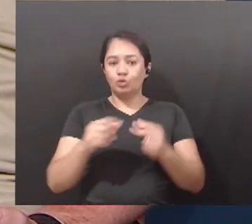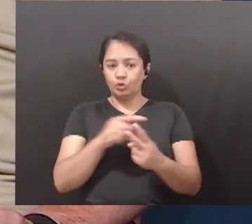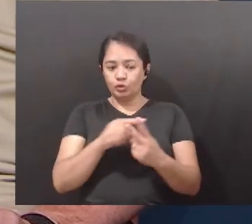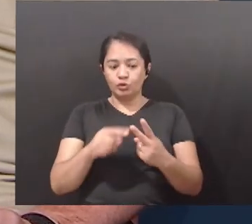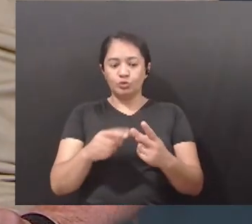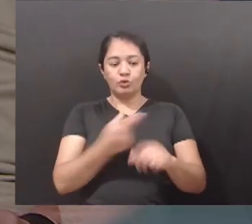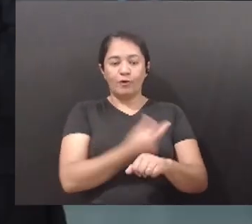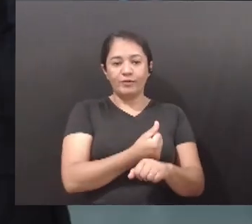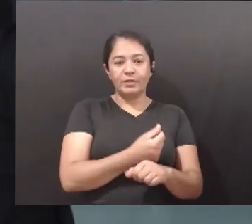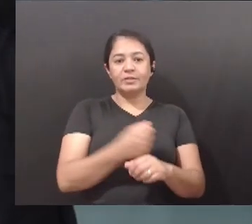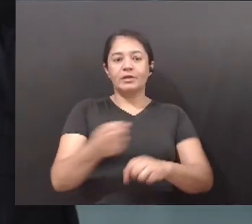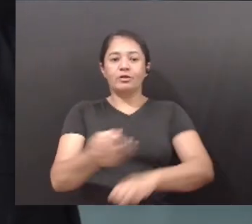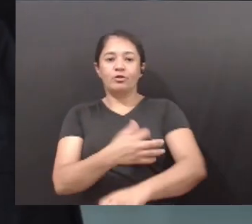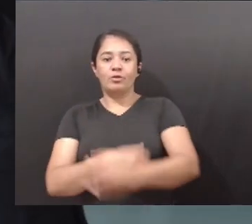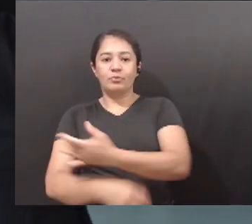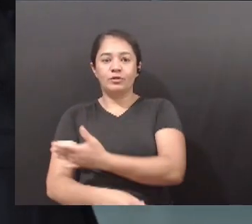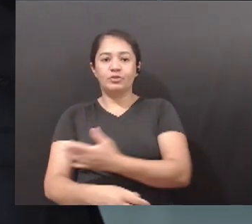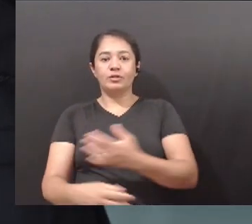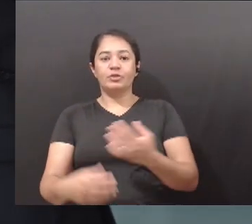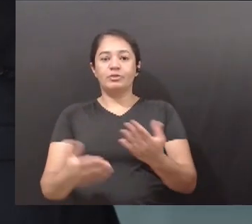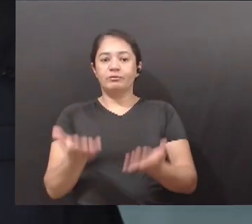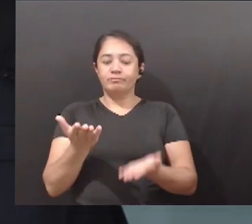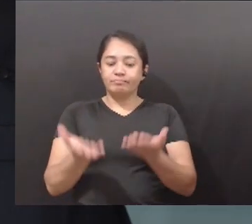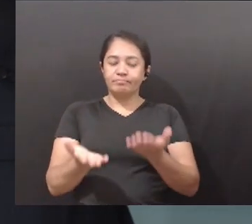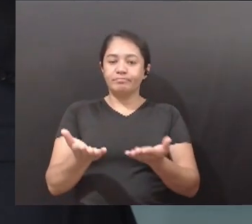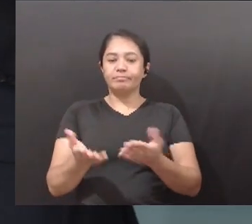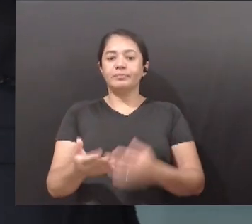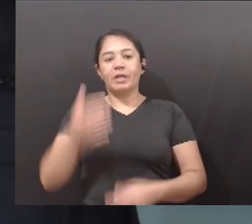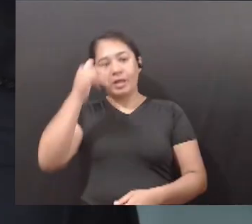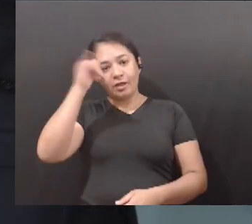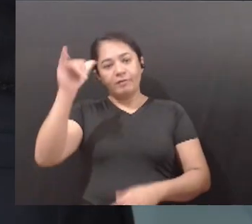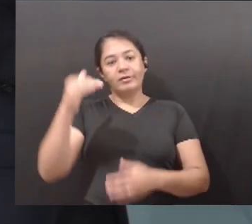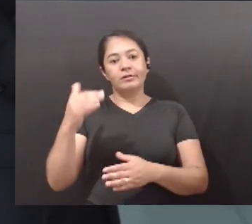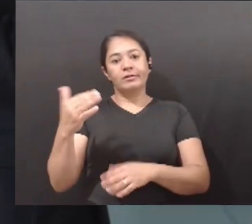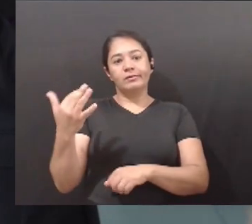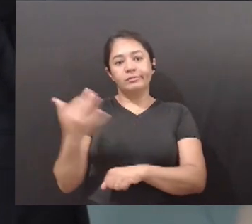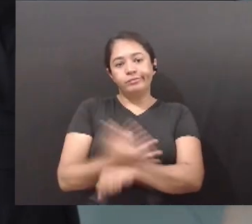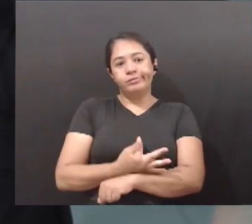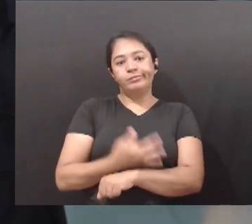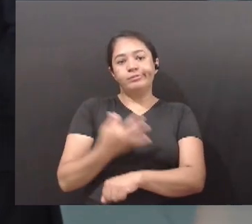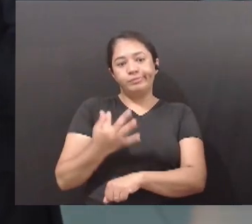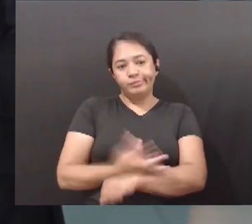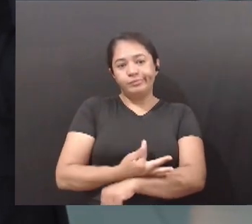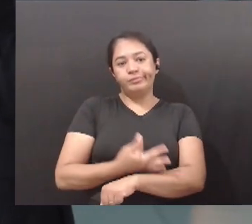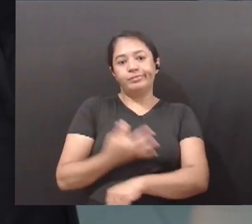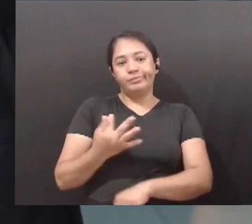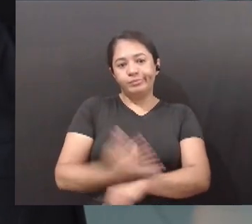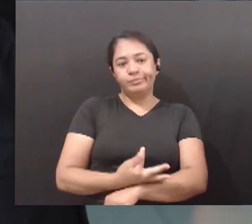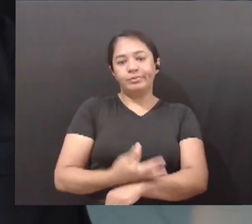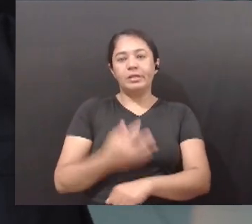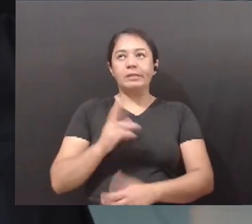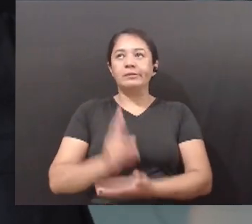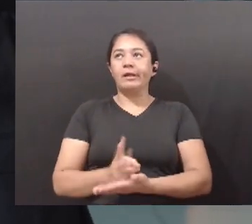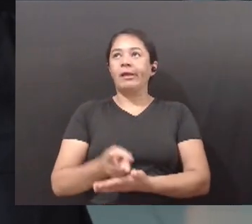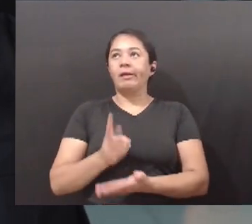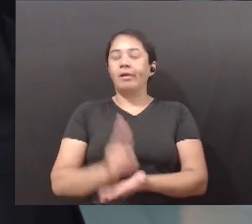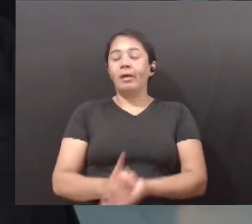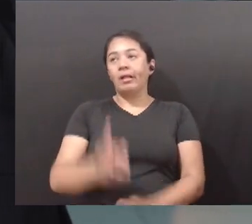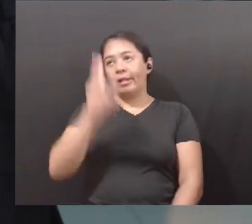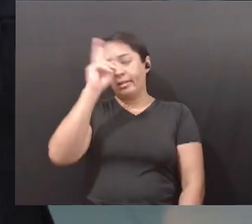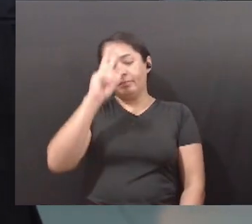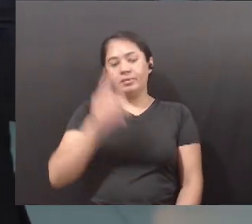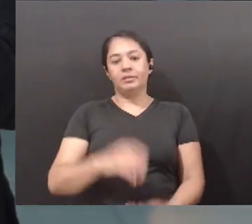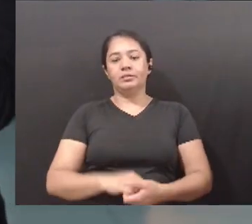não vire um sacrifício, não vire um martírio na pessoa a todo tempo ter que ficar relembrando daquilo. Mas aí, no caso